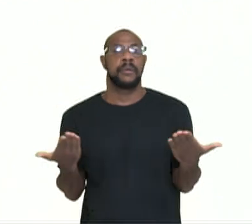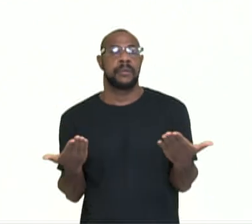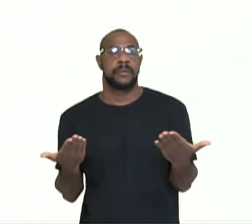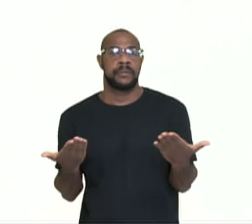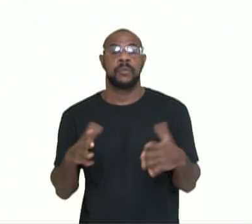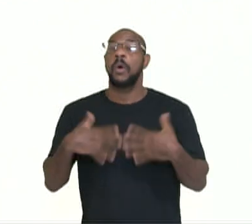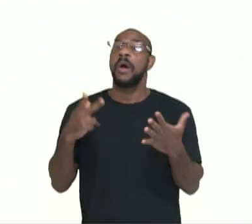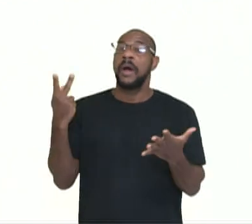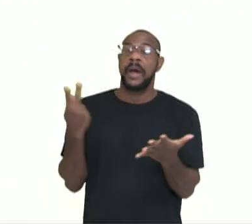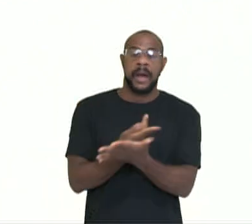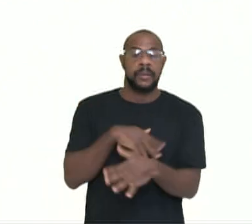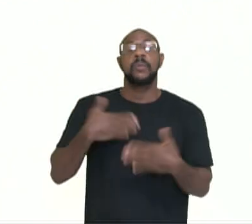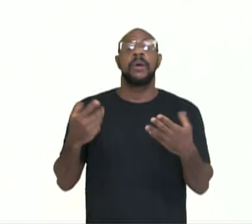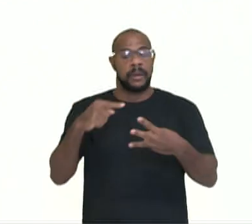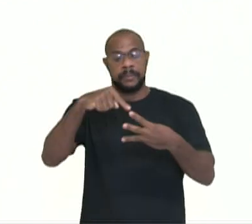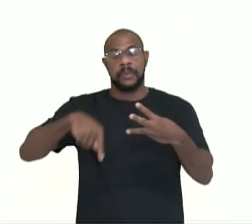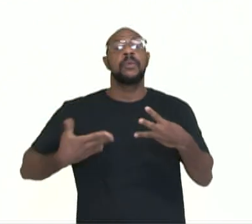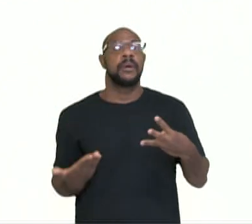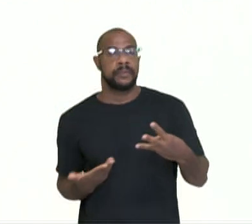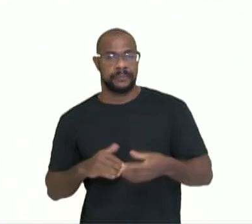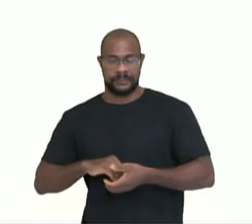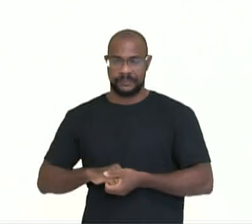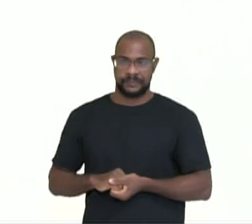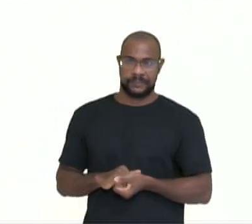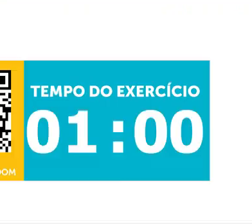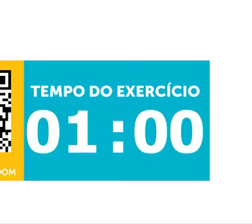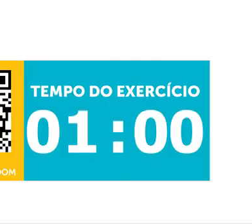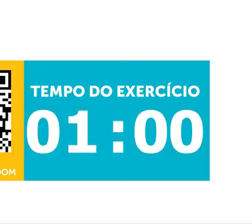alternativa falsa.